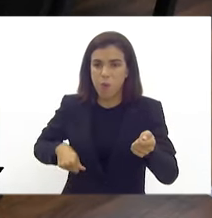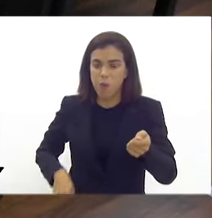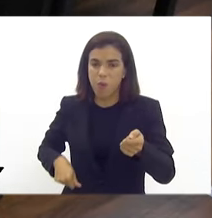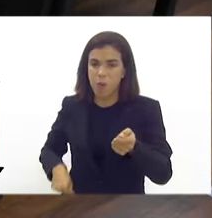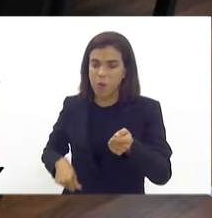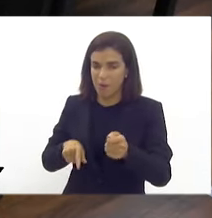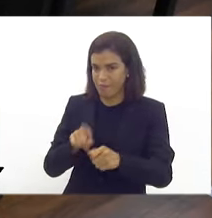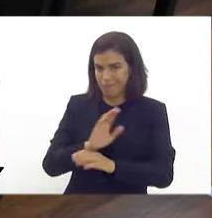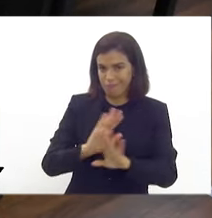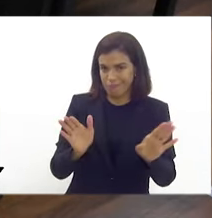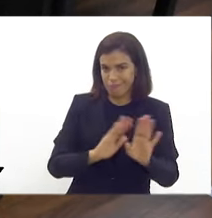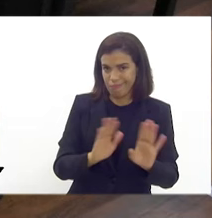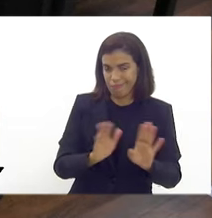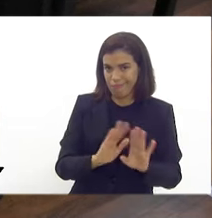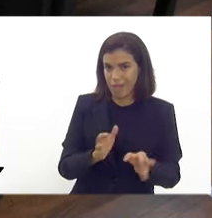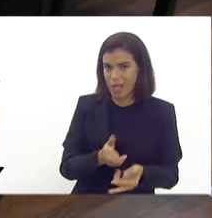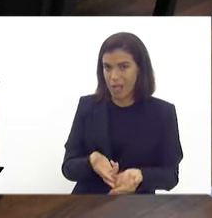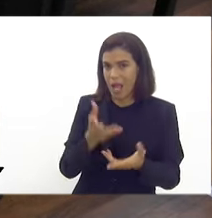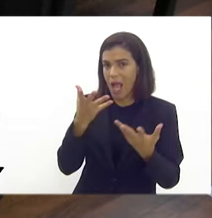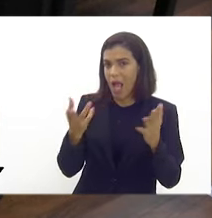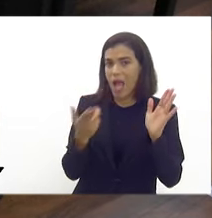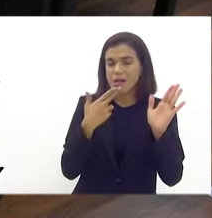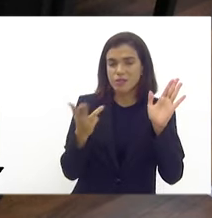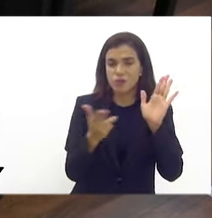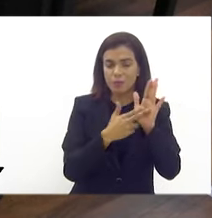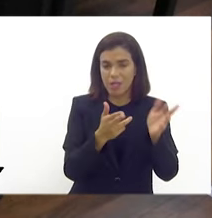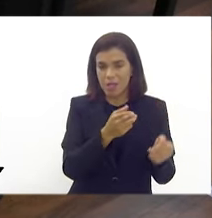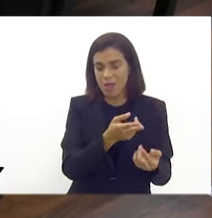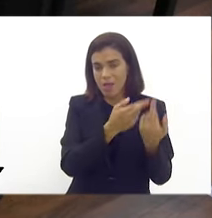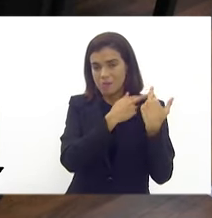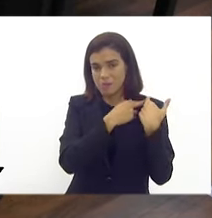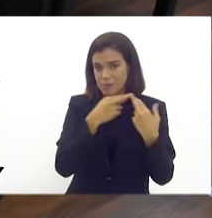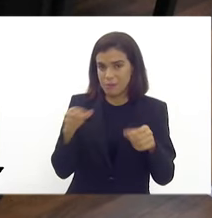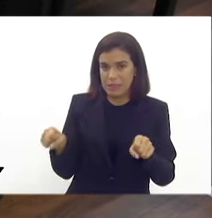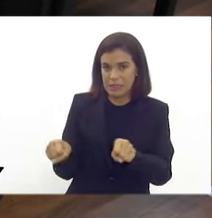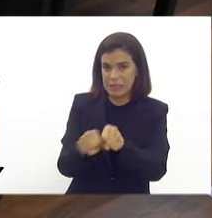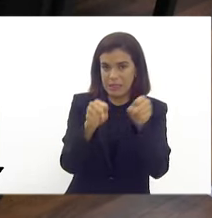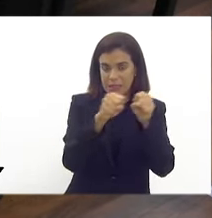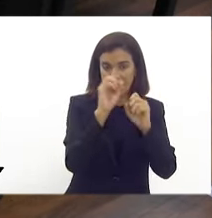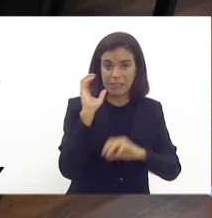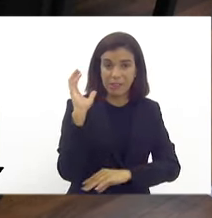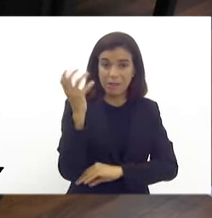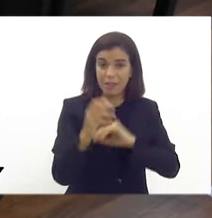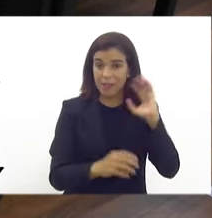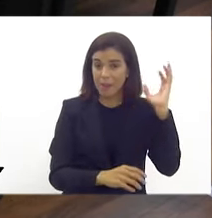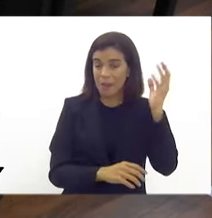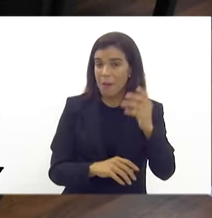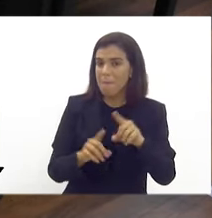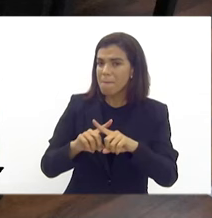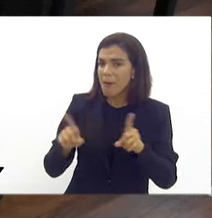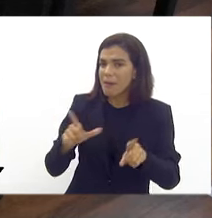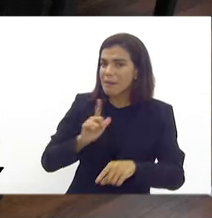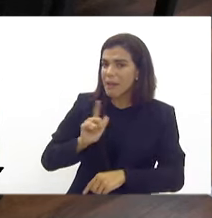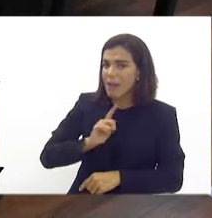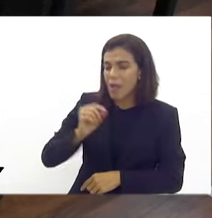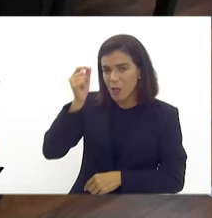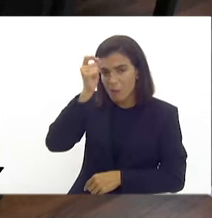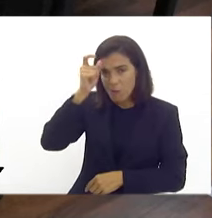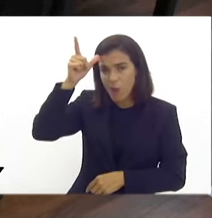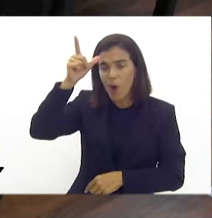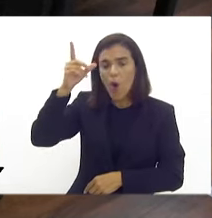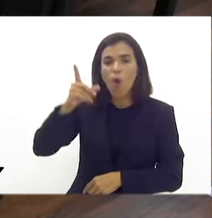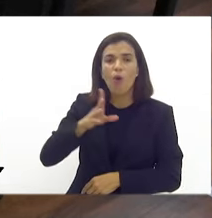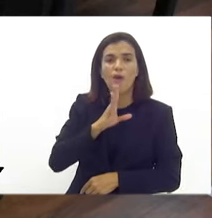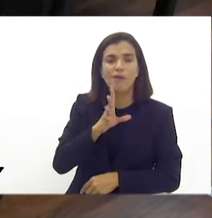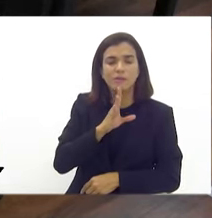assumir a responsabilidade do dano do dano ambiental Mas a partir do momento que se tem conhecimento que é configurado